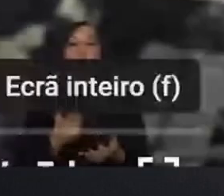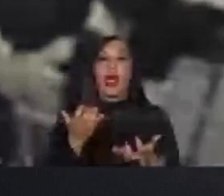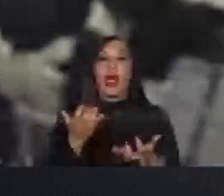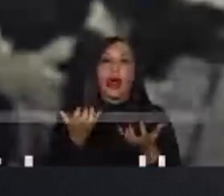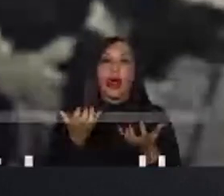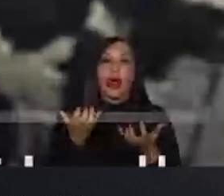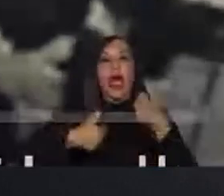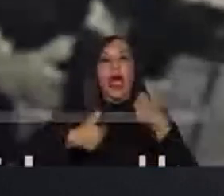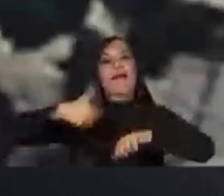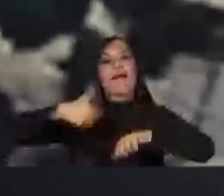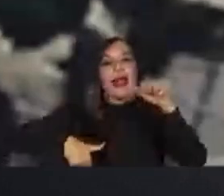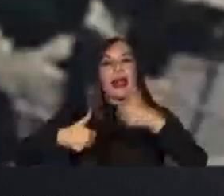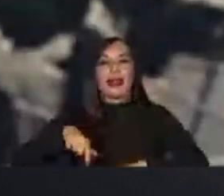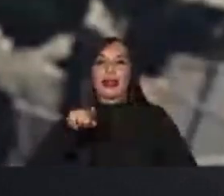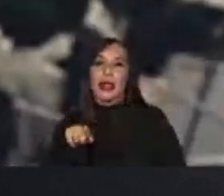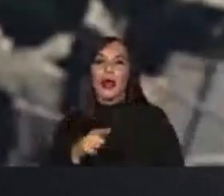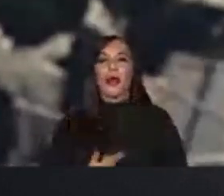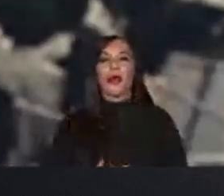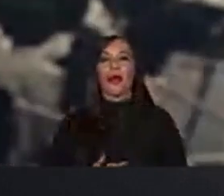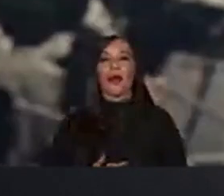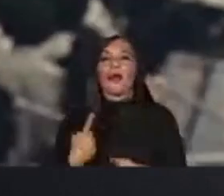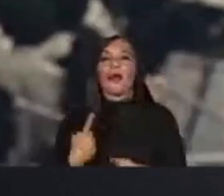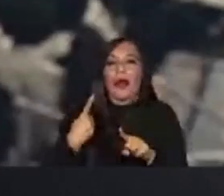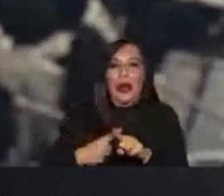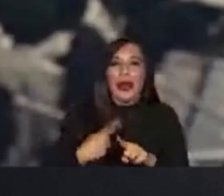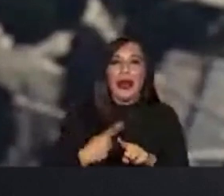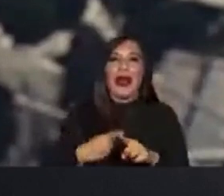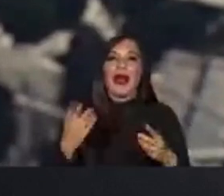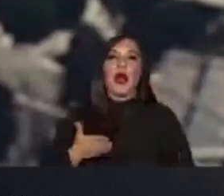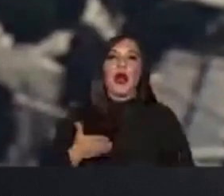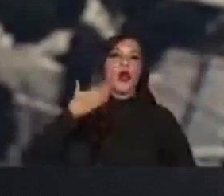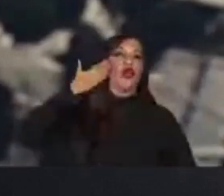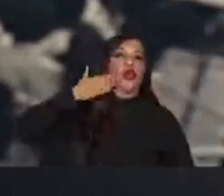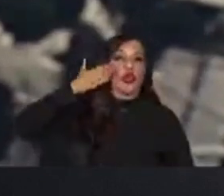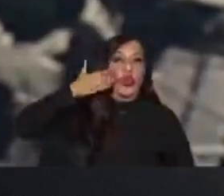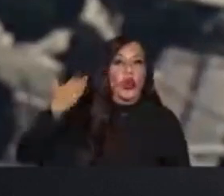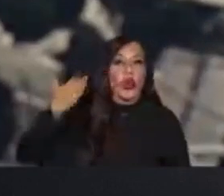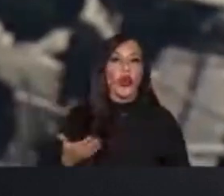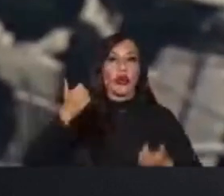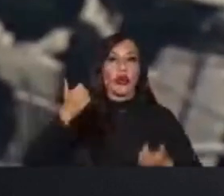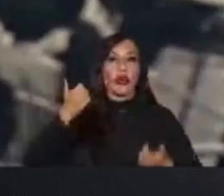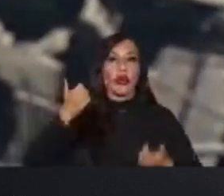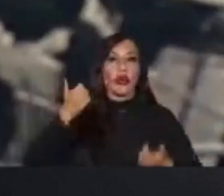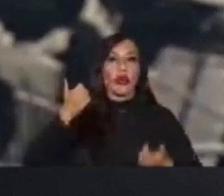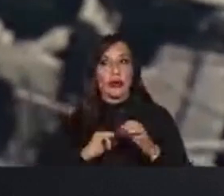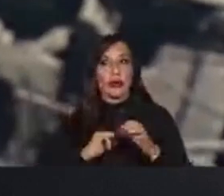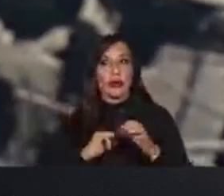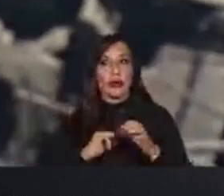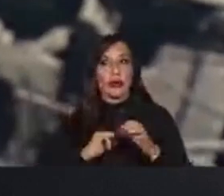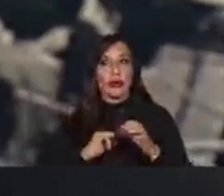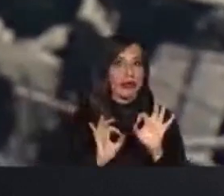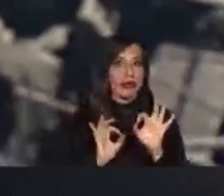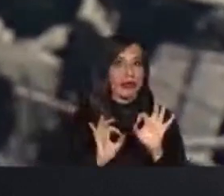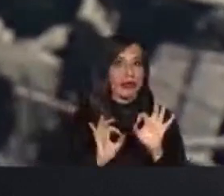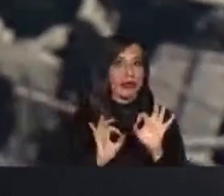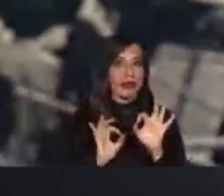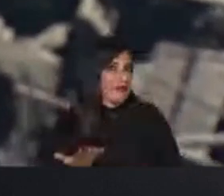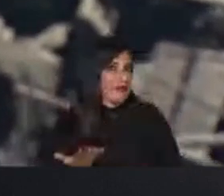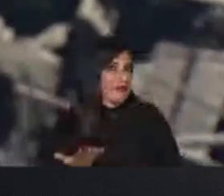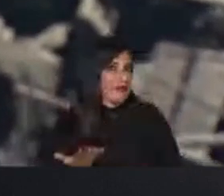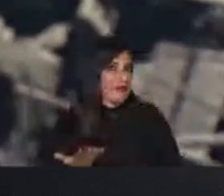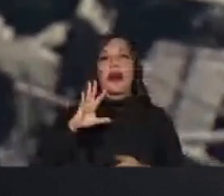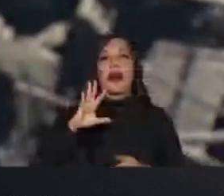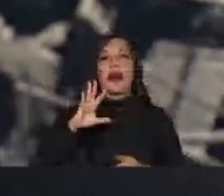Essa avaliação, Fico, né? Por que que esse discurso, ele foi muito bem utilizado na época, como você já falou, mas como é